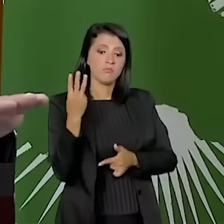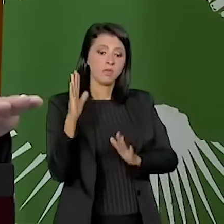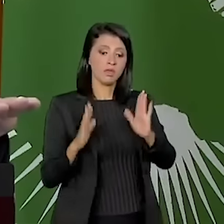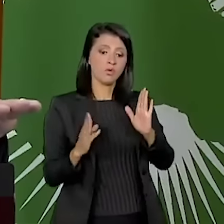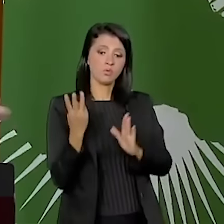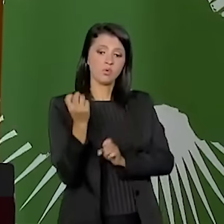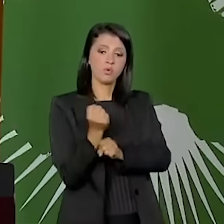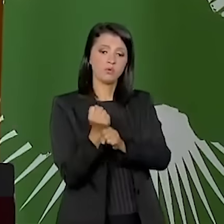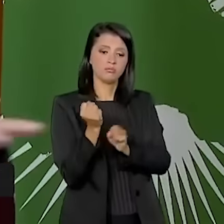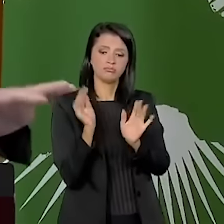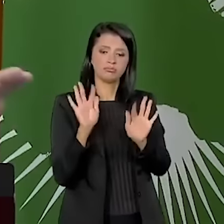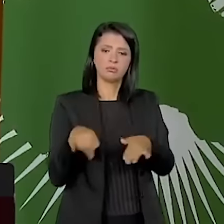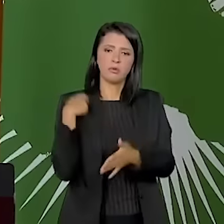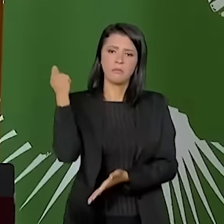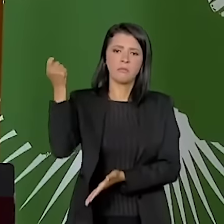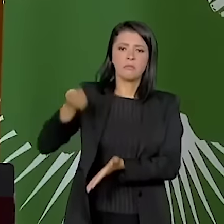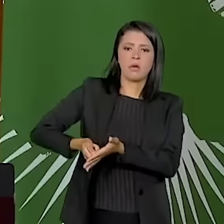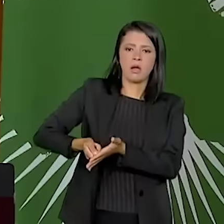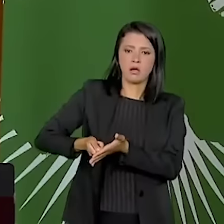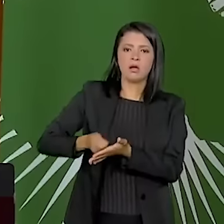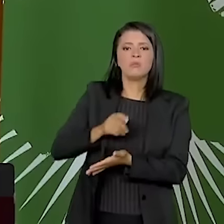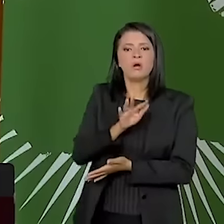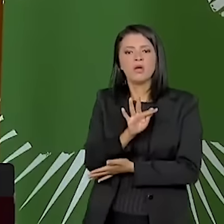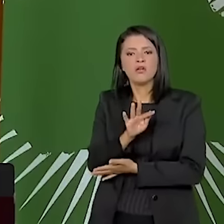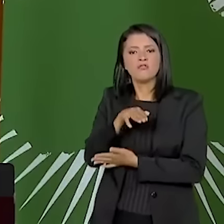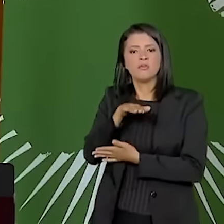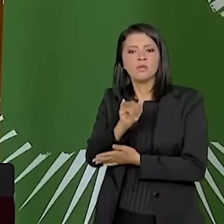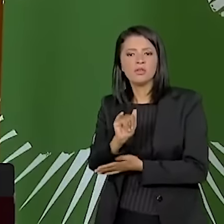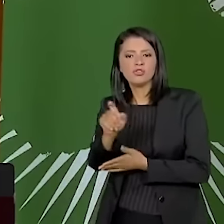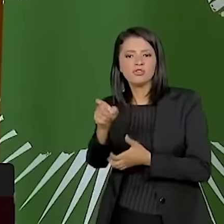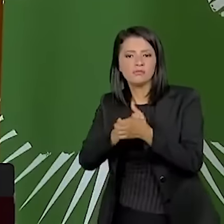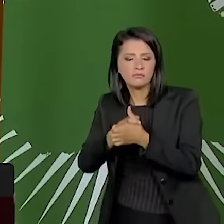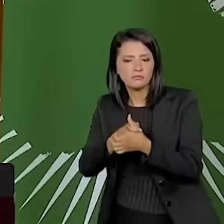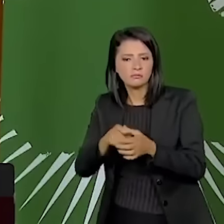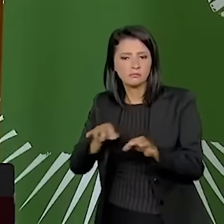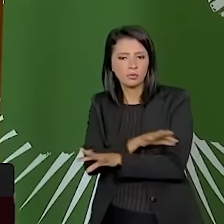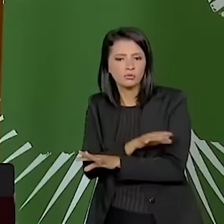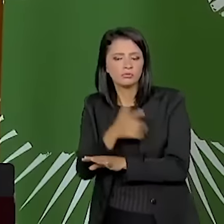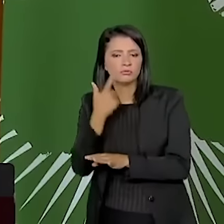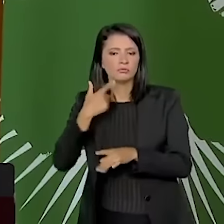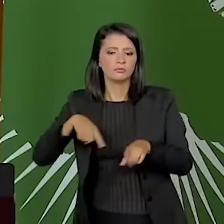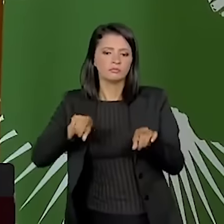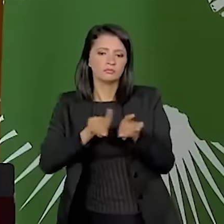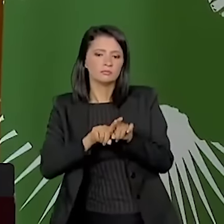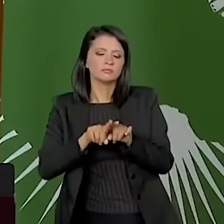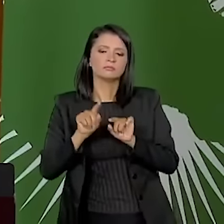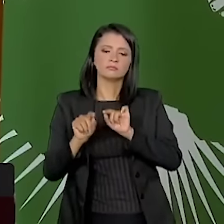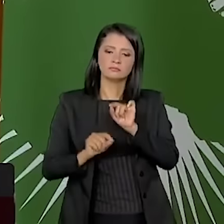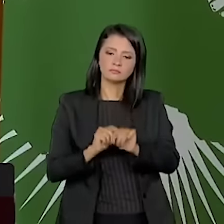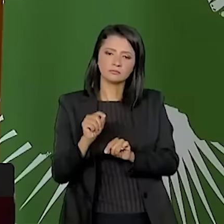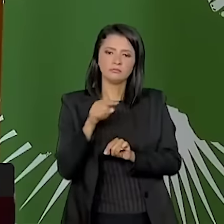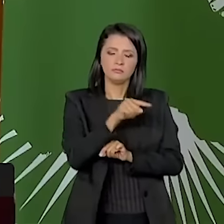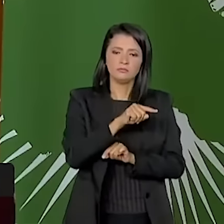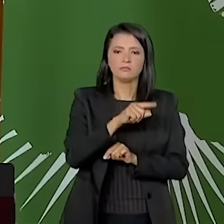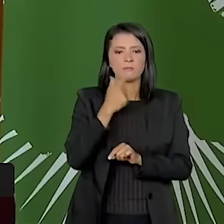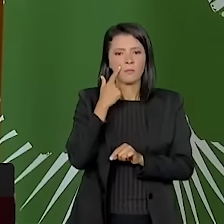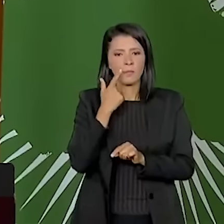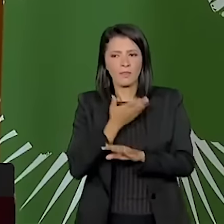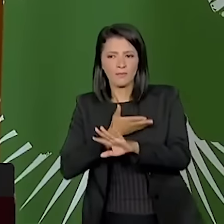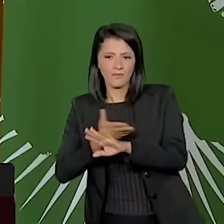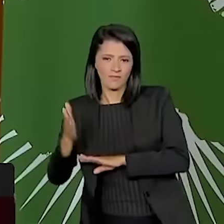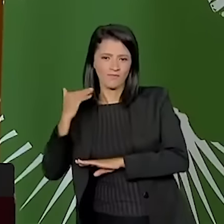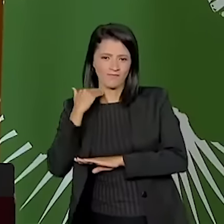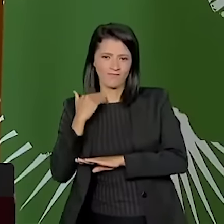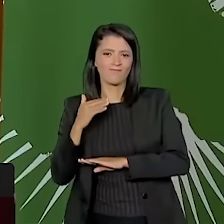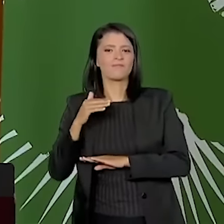isso. Nós pagamos a conta do FMI, nós reduzimos a credibilidade do Brasil junto às